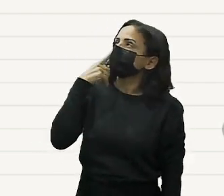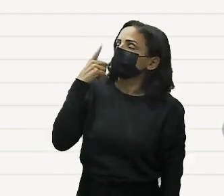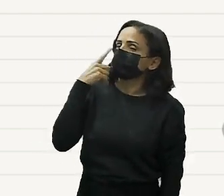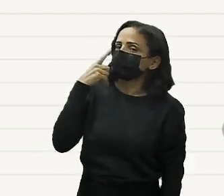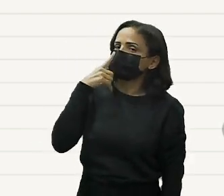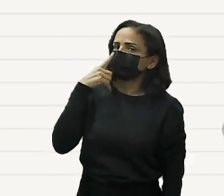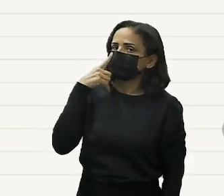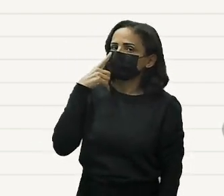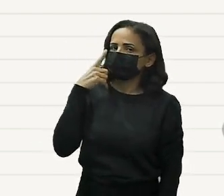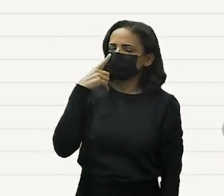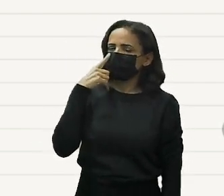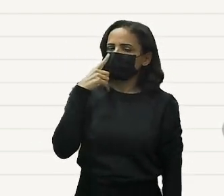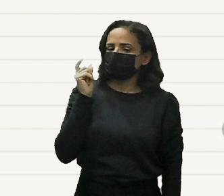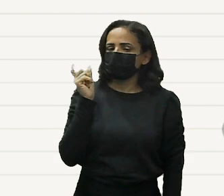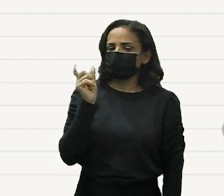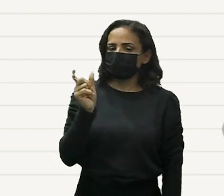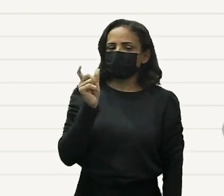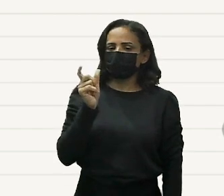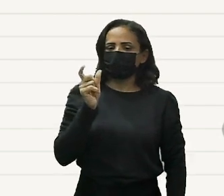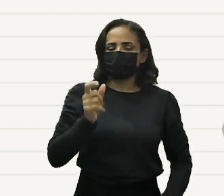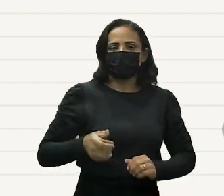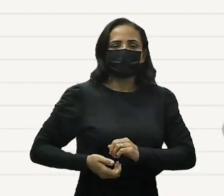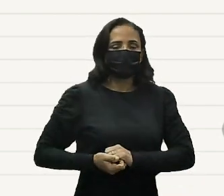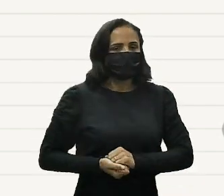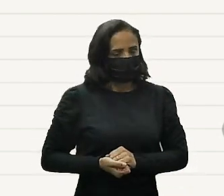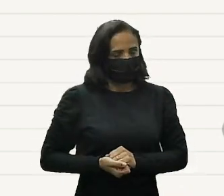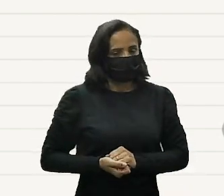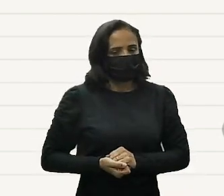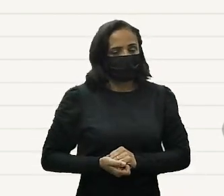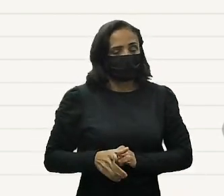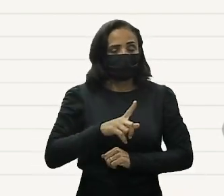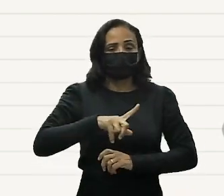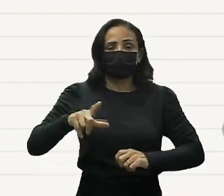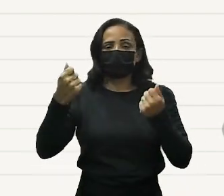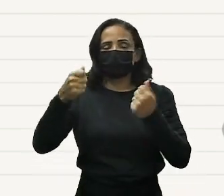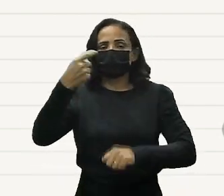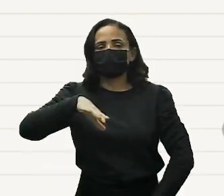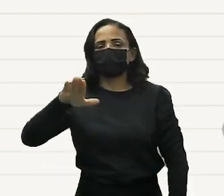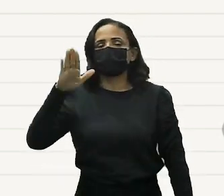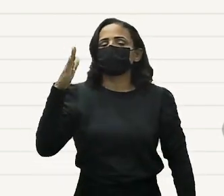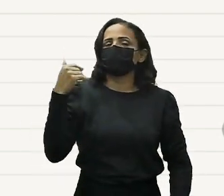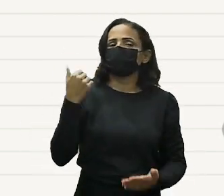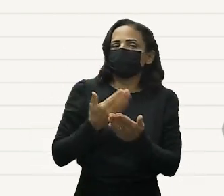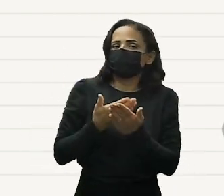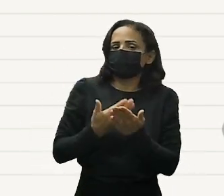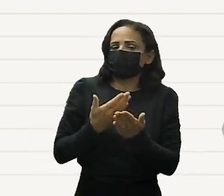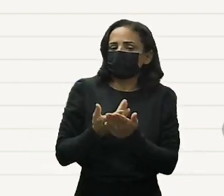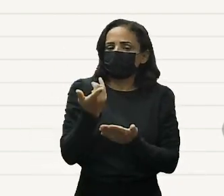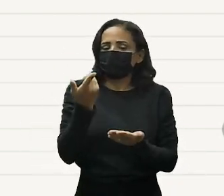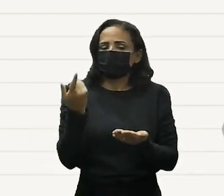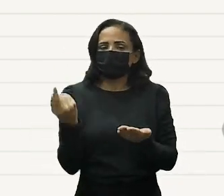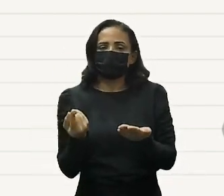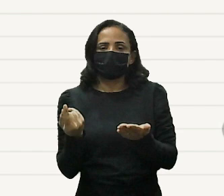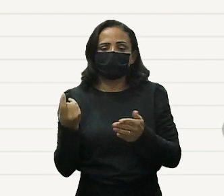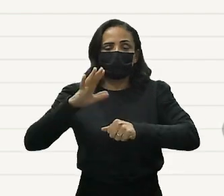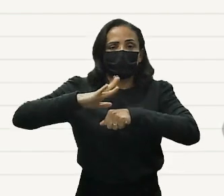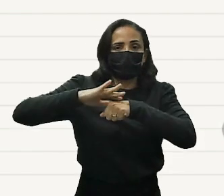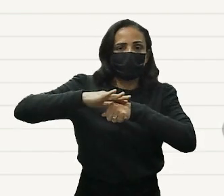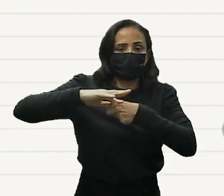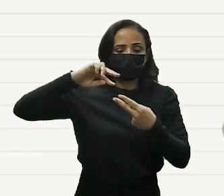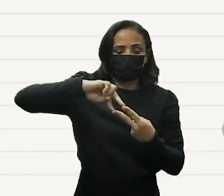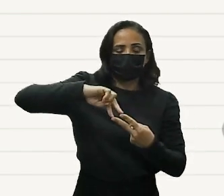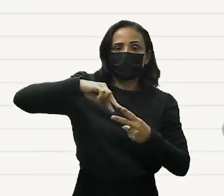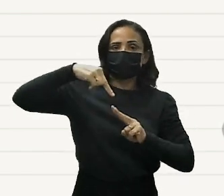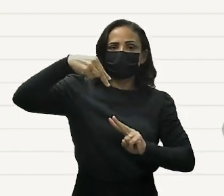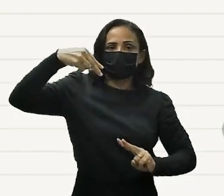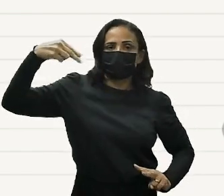ou a eritroblastose fetal, o que é que eu preciso que vocês tomem cuidado? Isso é uma doença genética e é uma